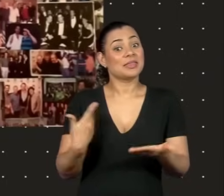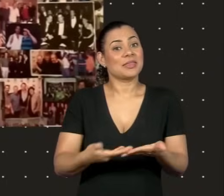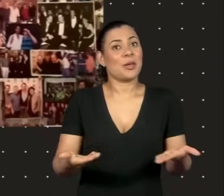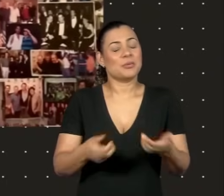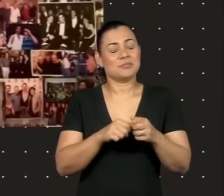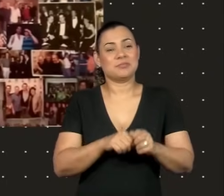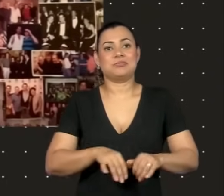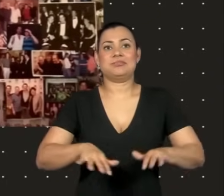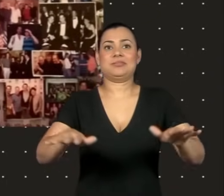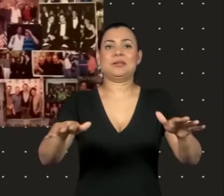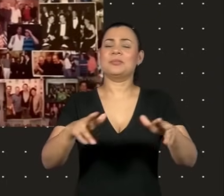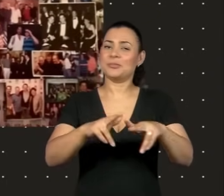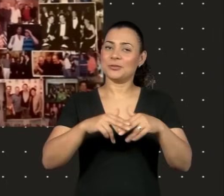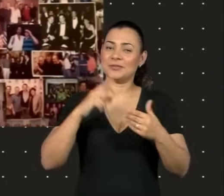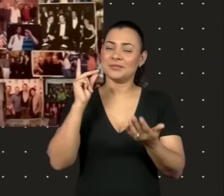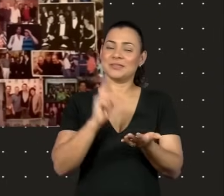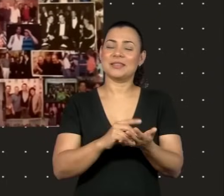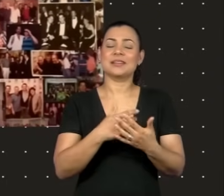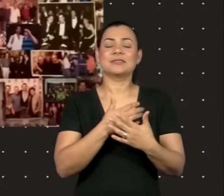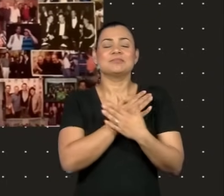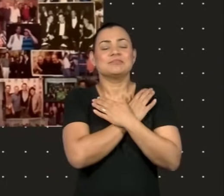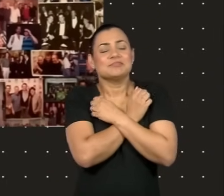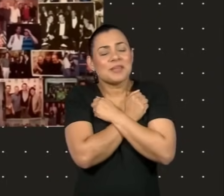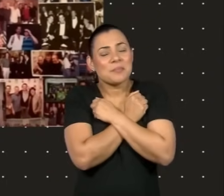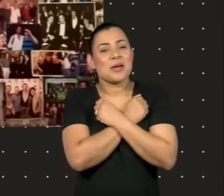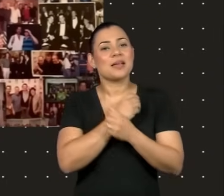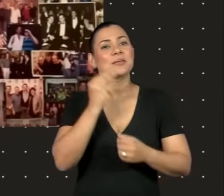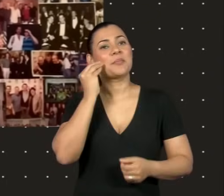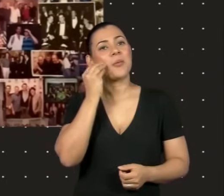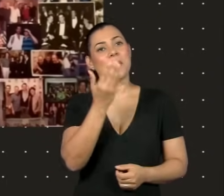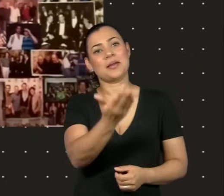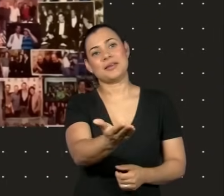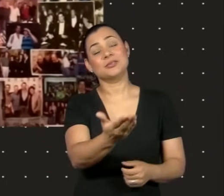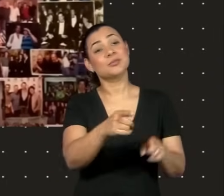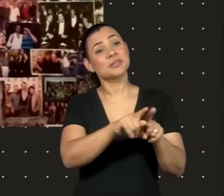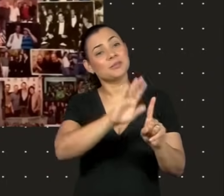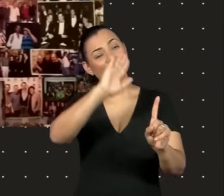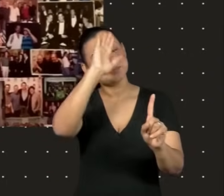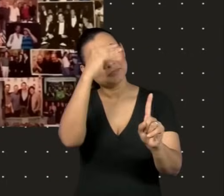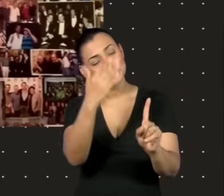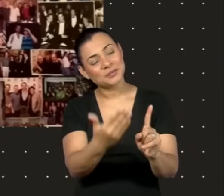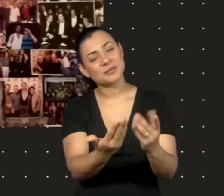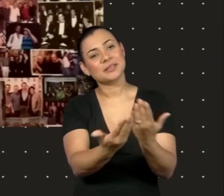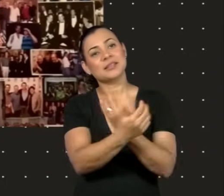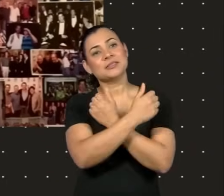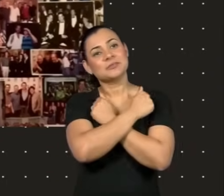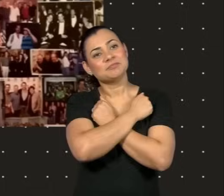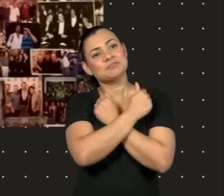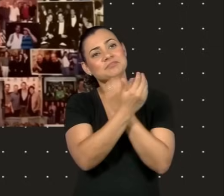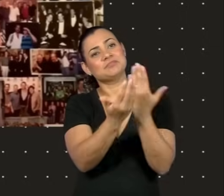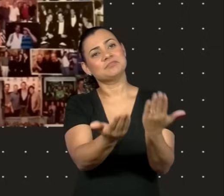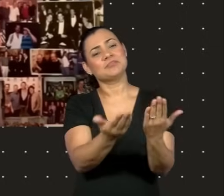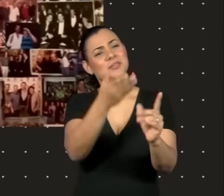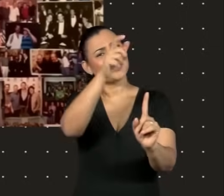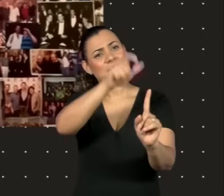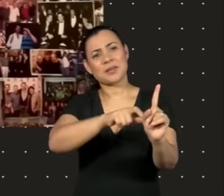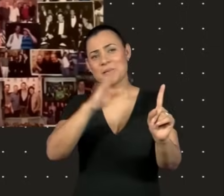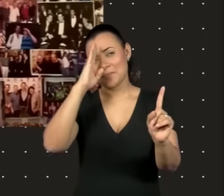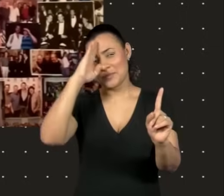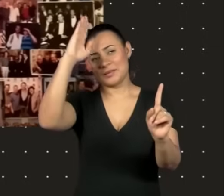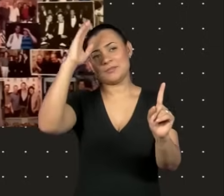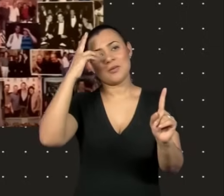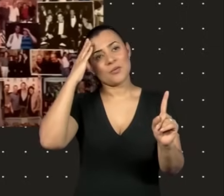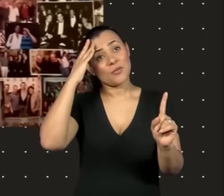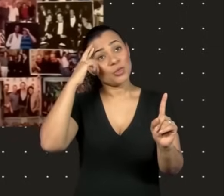Então eu deixo aqui o meu abraço, meu beijo ao Mané e a minha reverência para mim, o maior empresário que o Brasil já